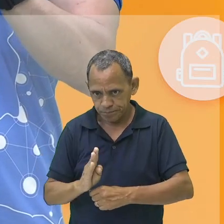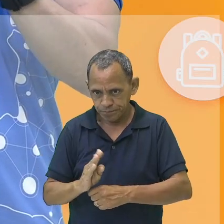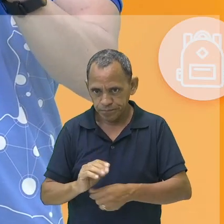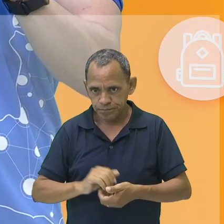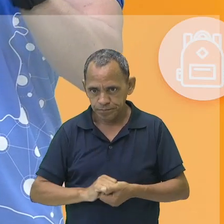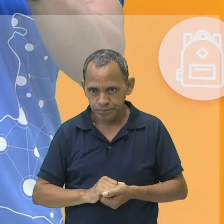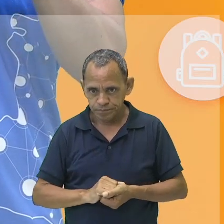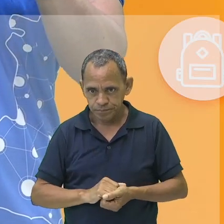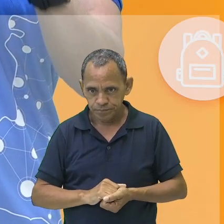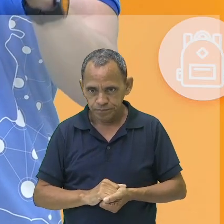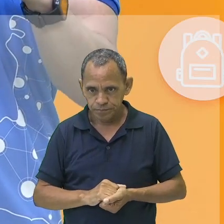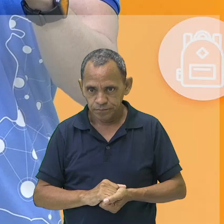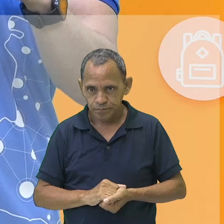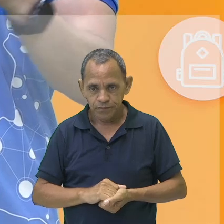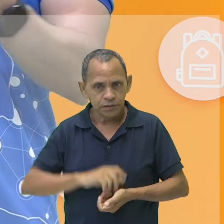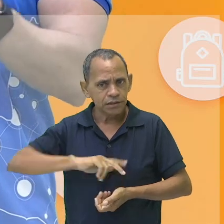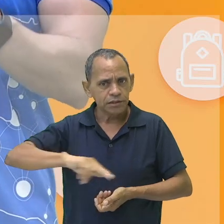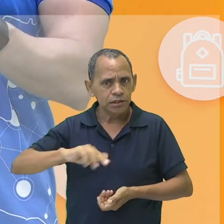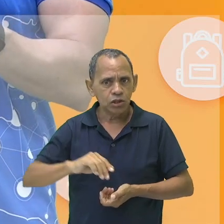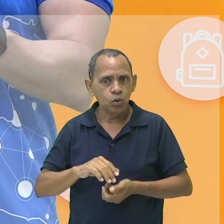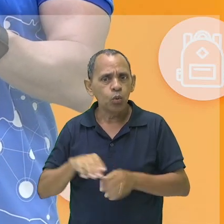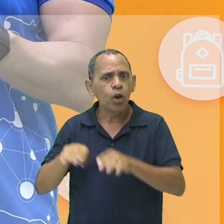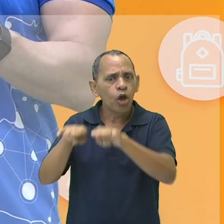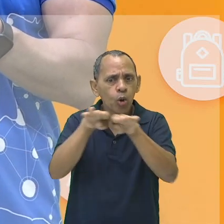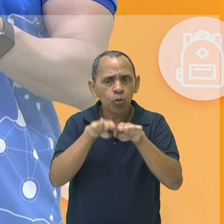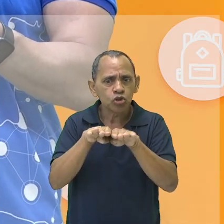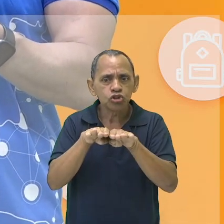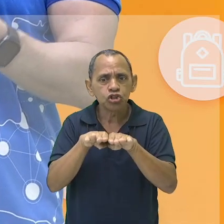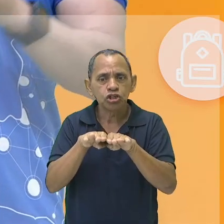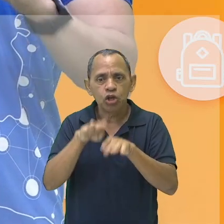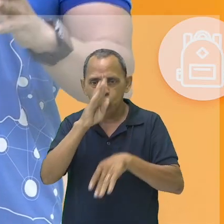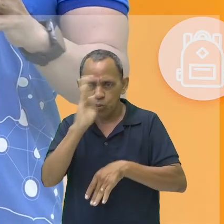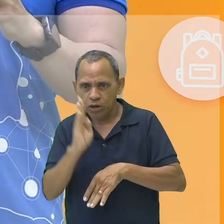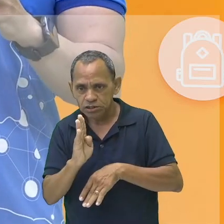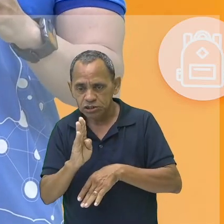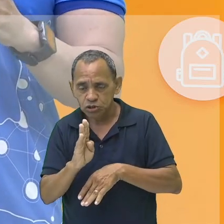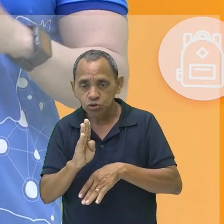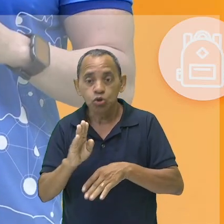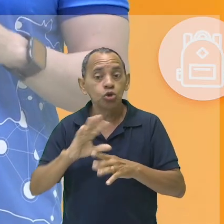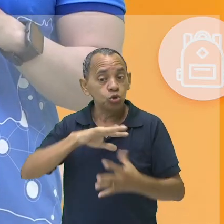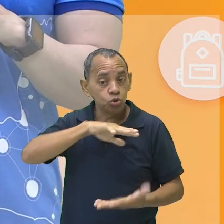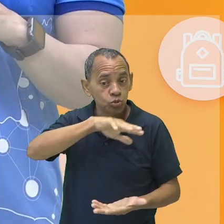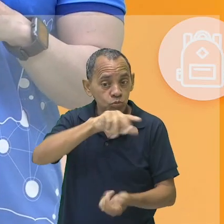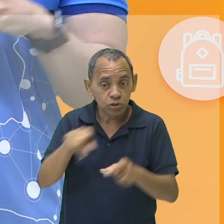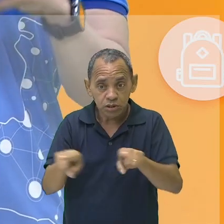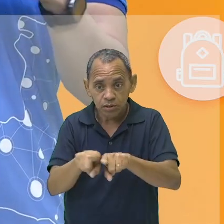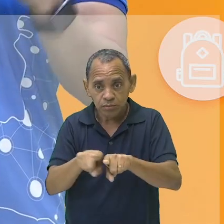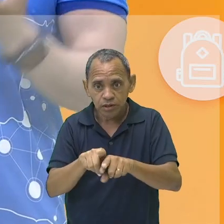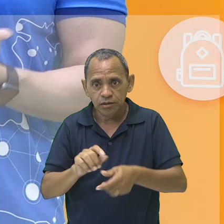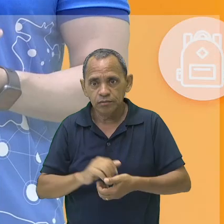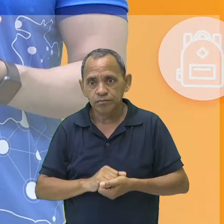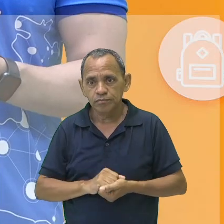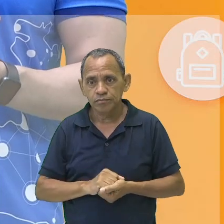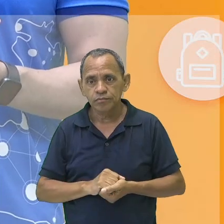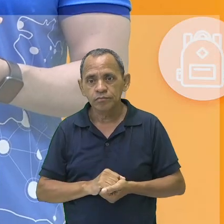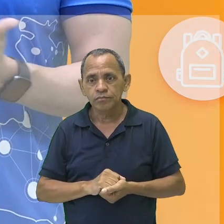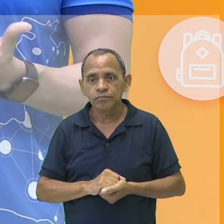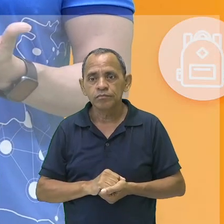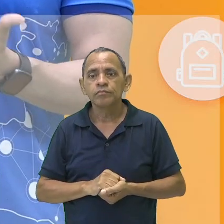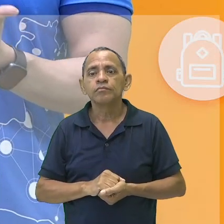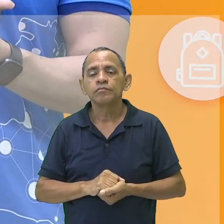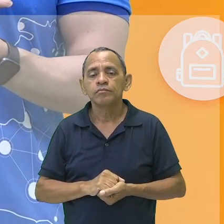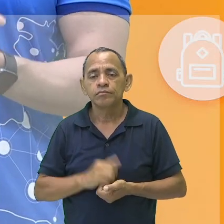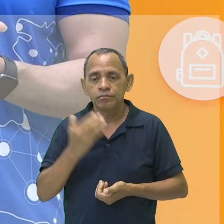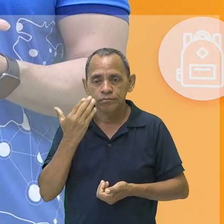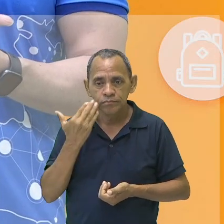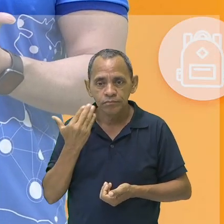homogênea, nem no Brasil e nem no mundo. E é isso que a gente vai ver a partir desse momento. No Brasil, por exemplo, a região que mais produz lixo é a